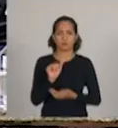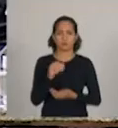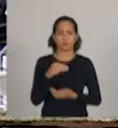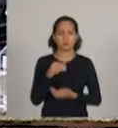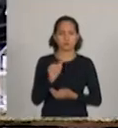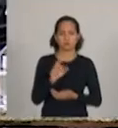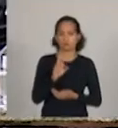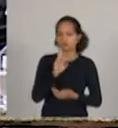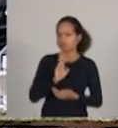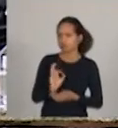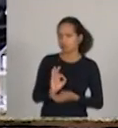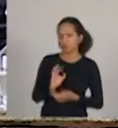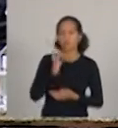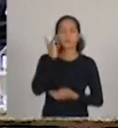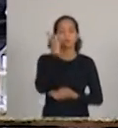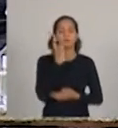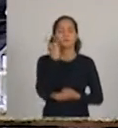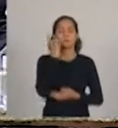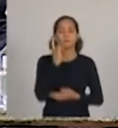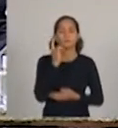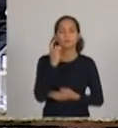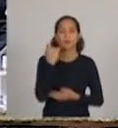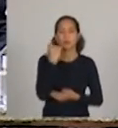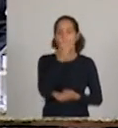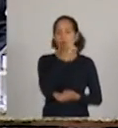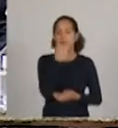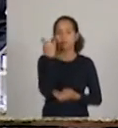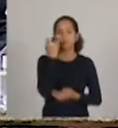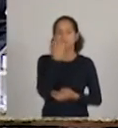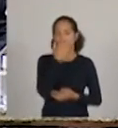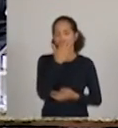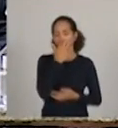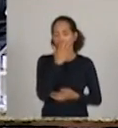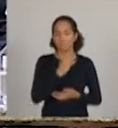Não respondendo, deputado Capitão Assunção.